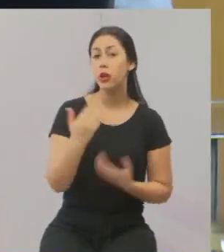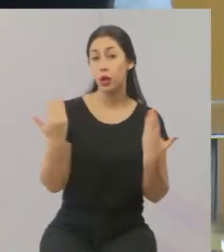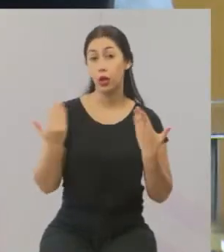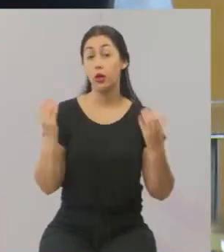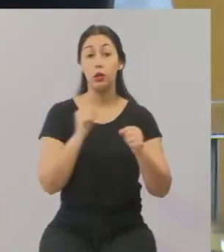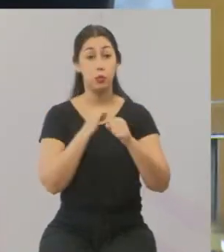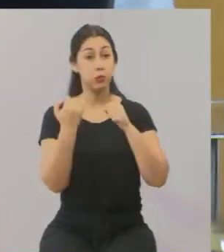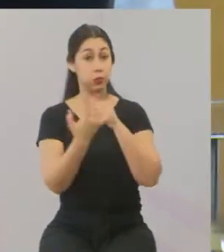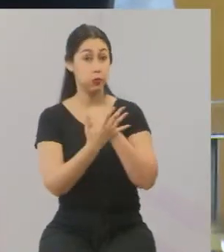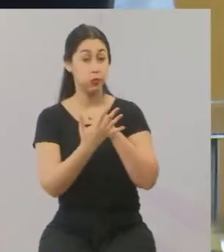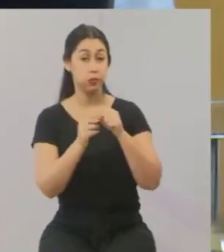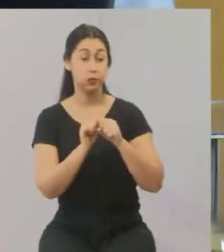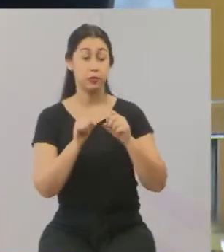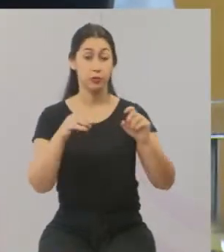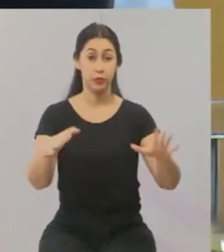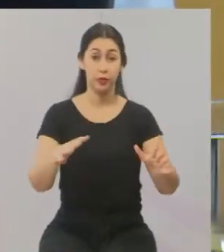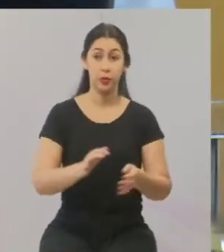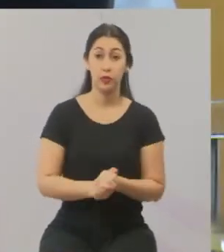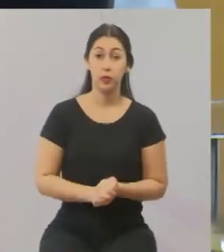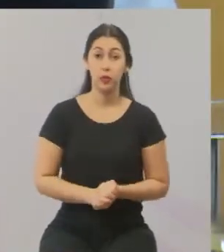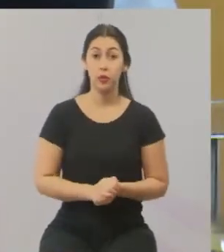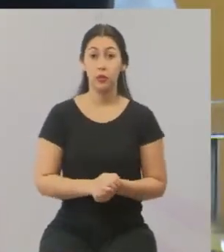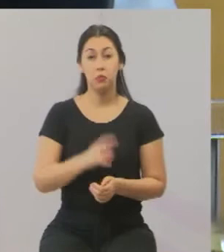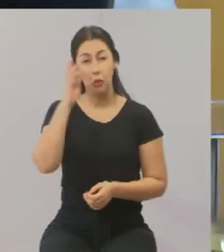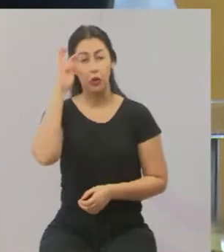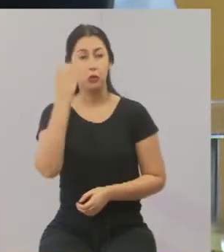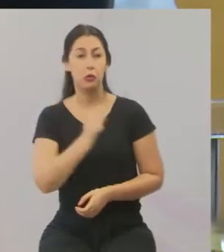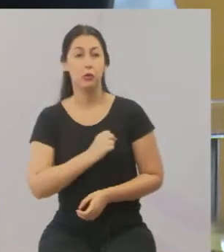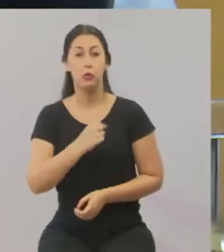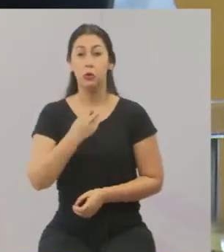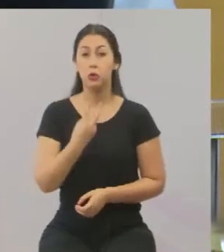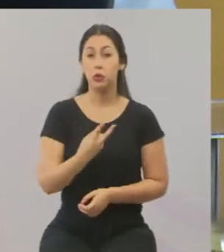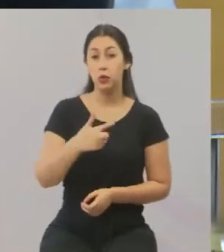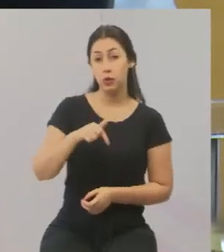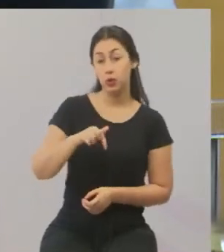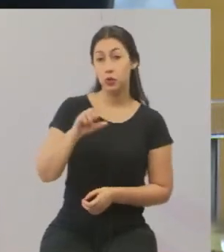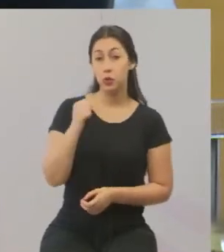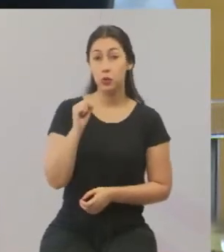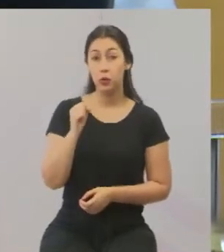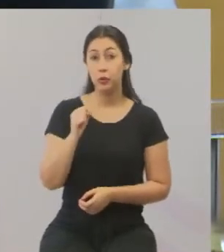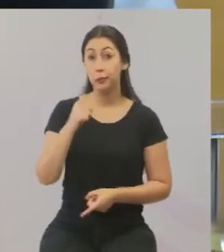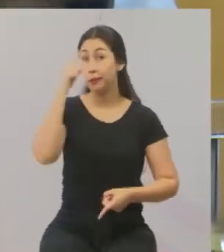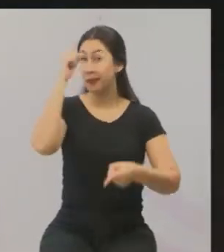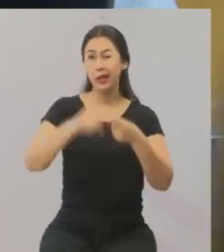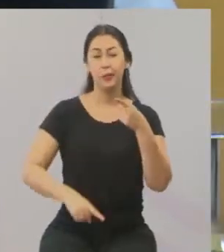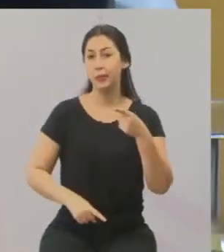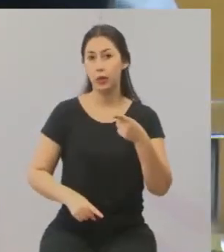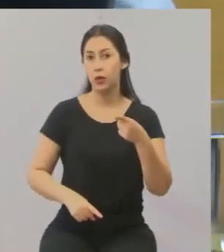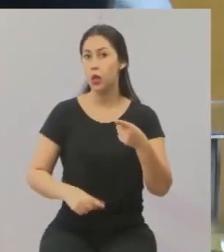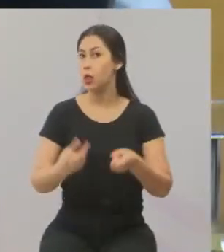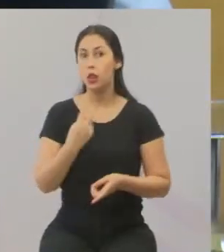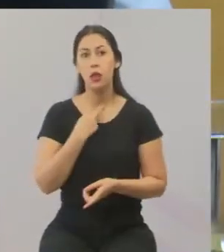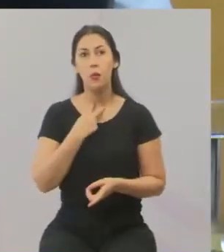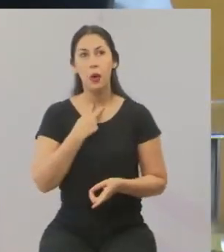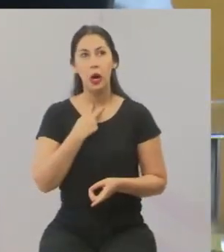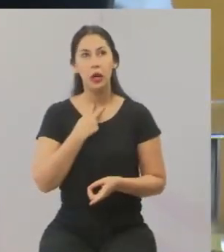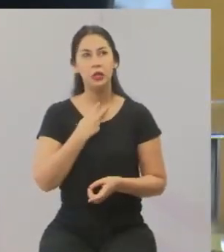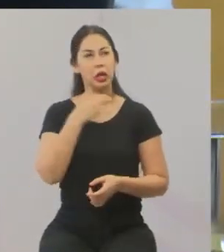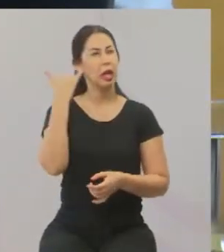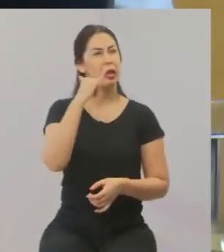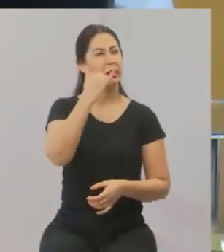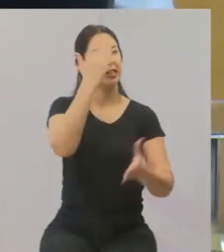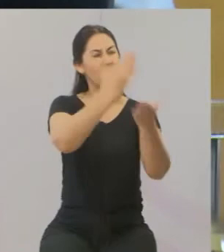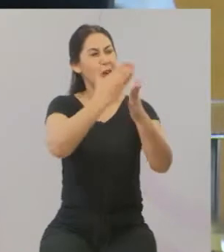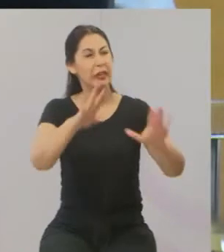a Resolução Normativa número 878, de 24 de março de 2020, proibiu o corte do fornecimento de energia elétrica de quem não